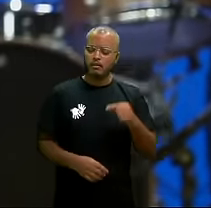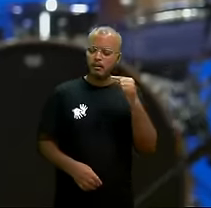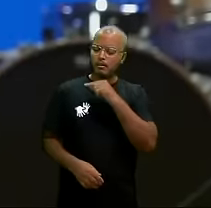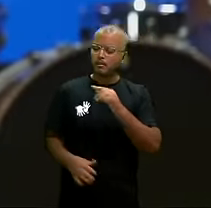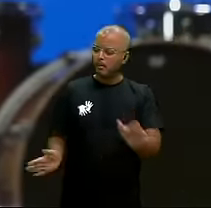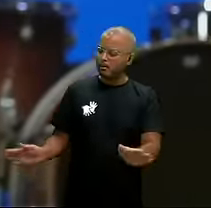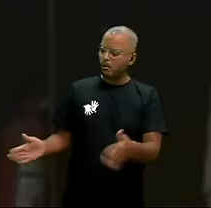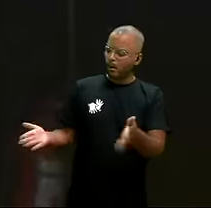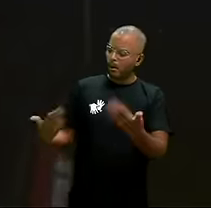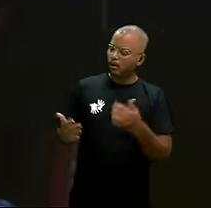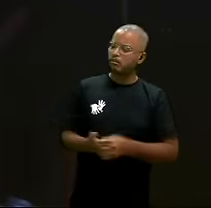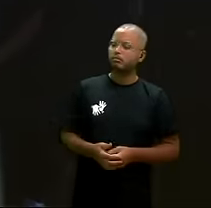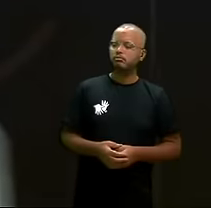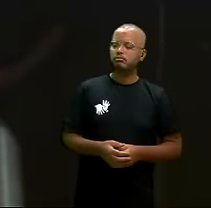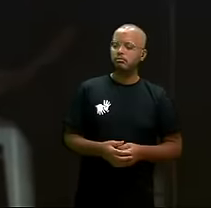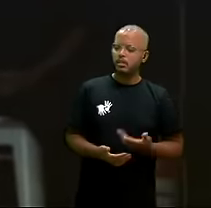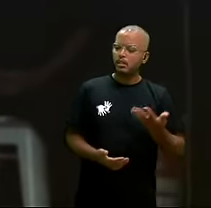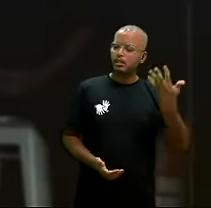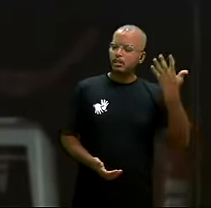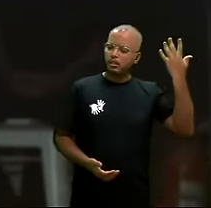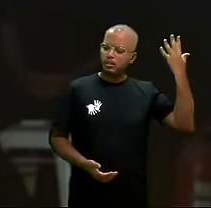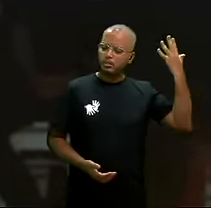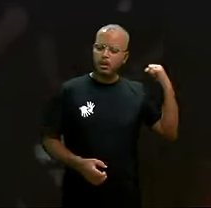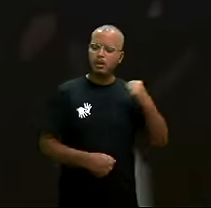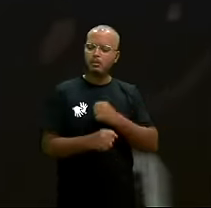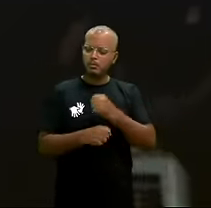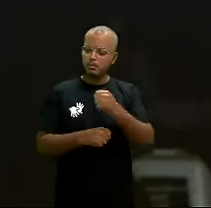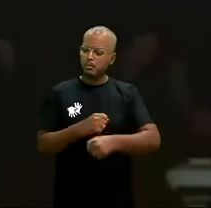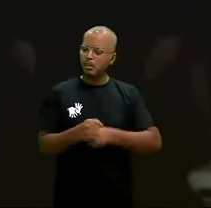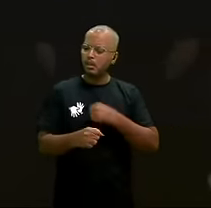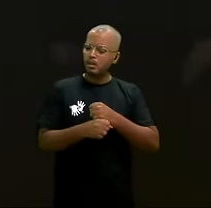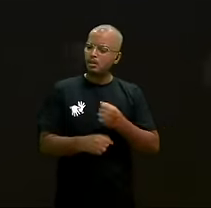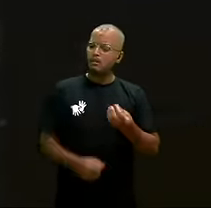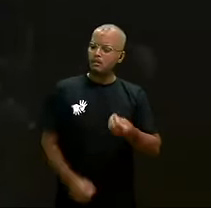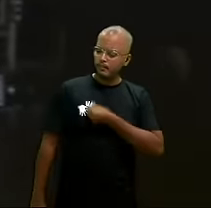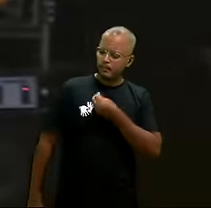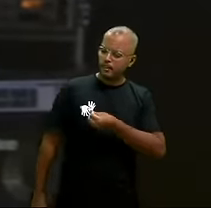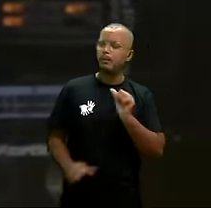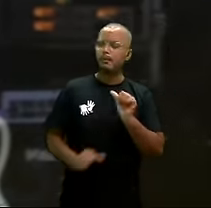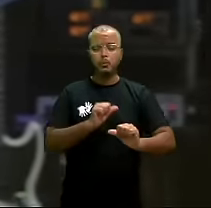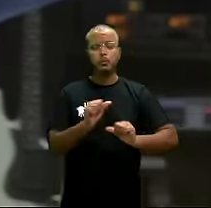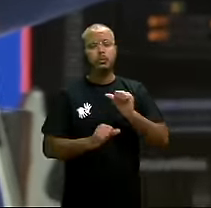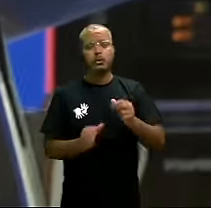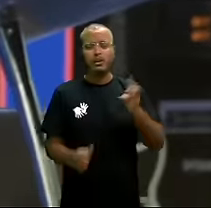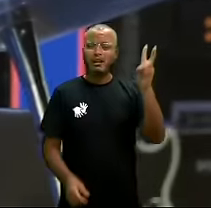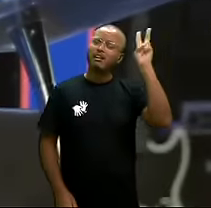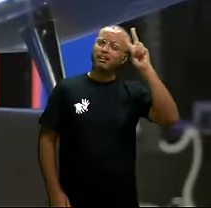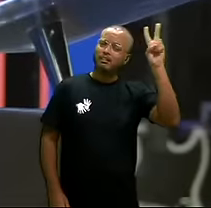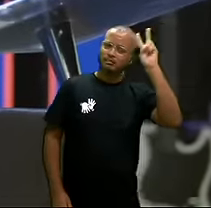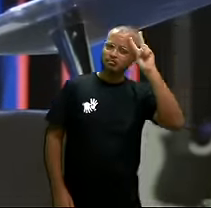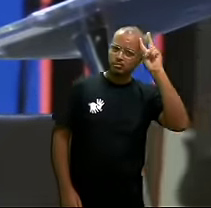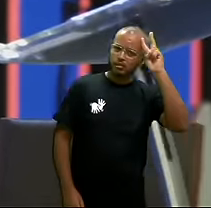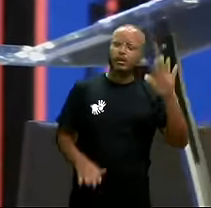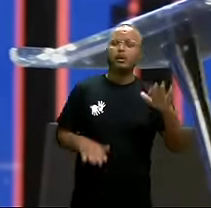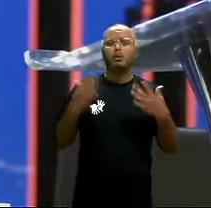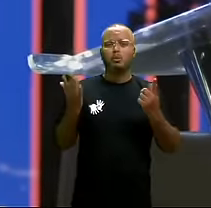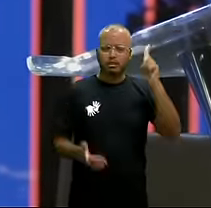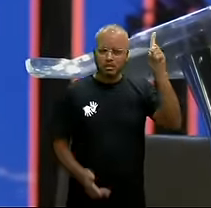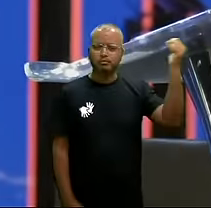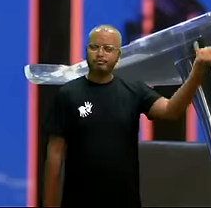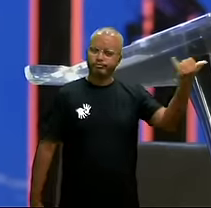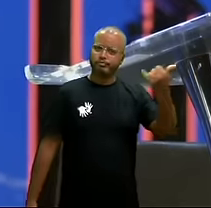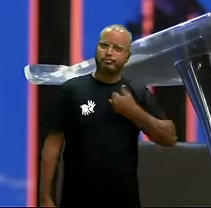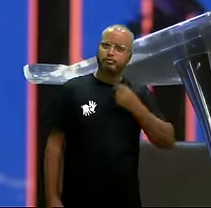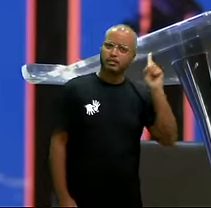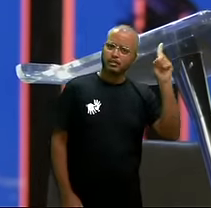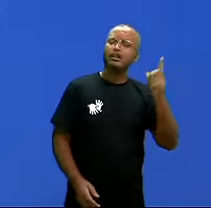cabeça. Deus fez com você há 10 anos atrás, fez a 5, fez a 8, fez a 2. Lembra quando Ele tirou dali? Lembra quando Ele fez ali? Lembra quando Ele falou com você? Ele não